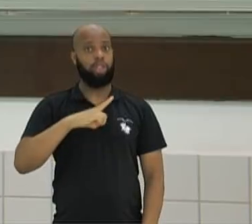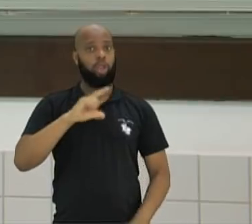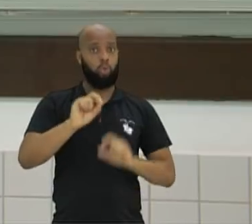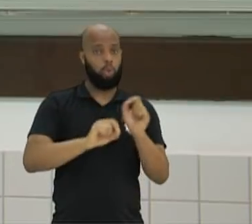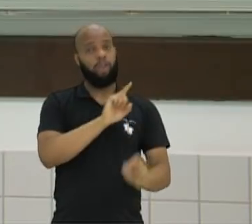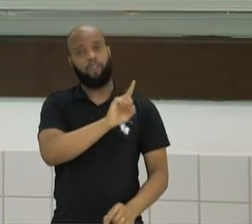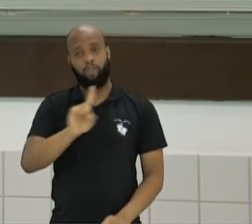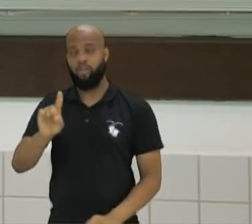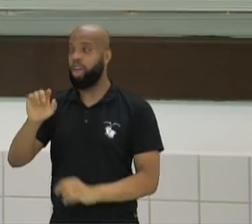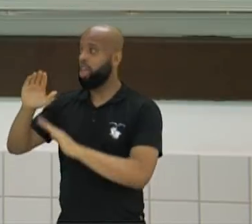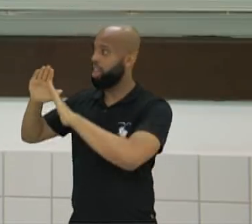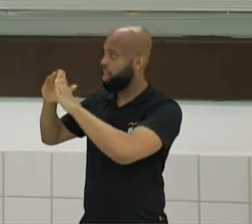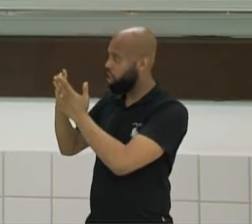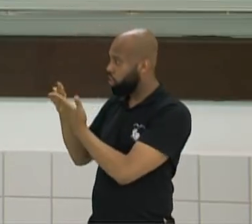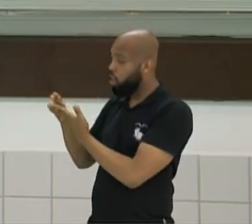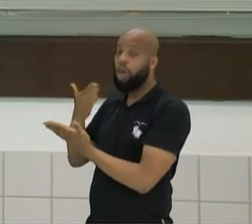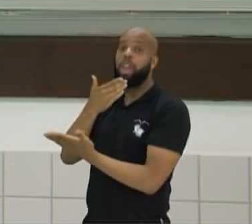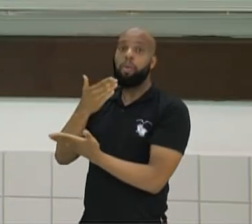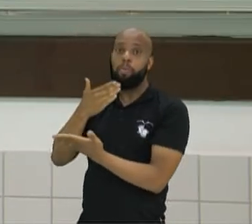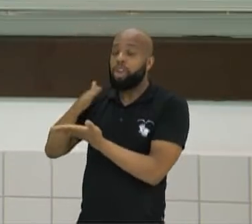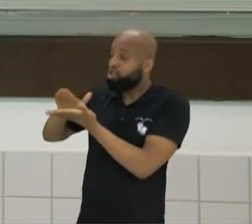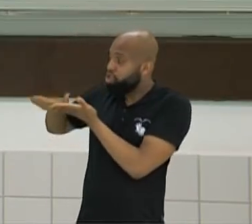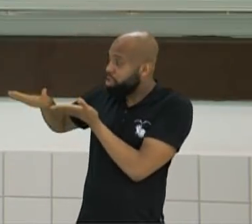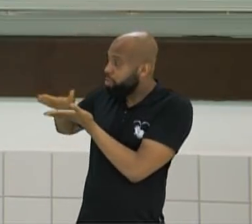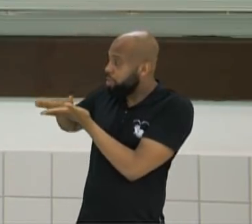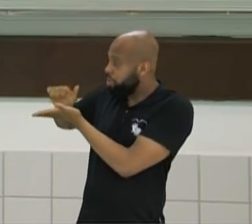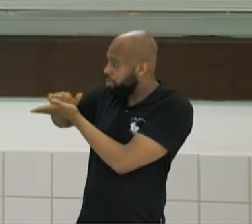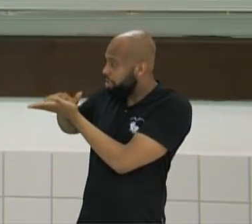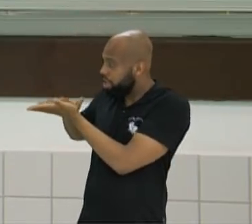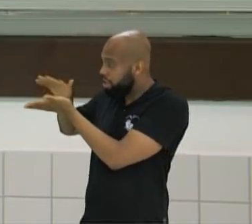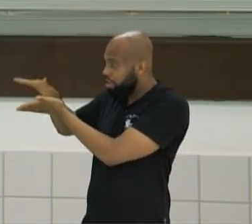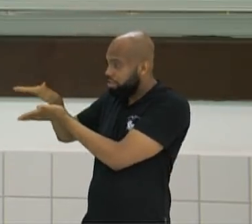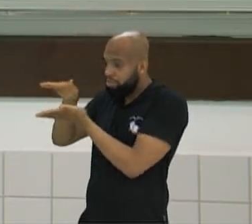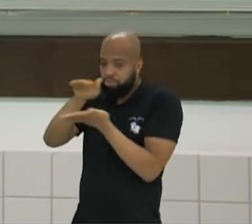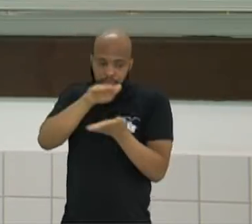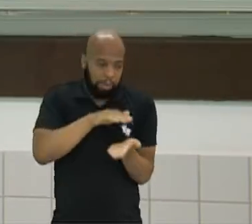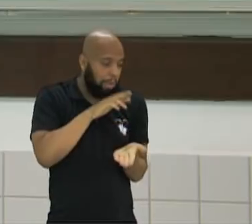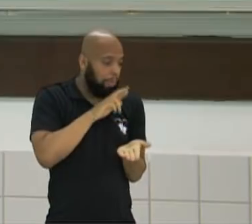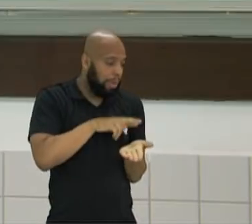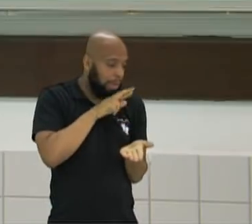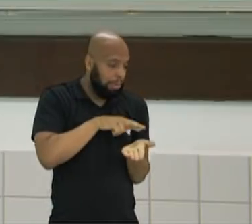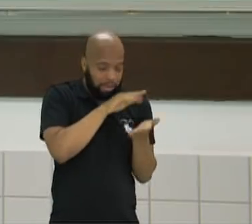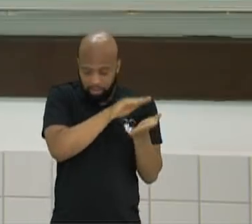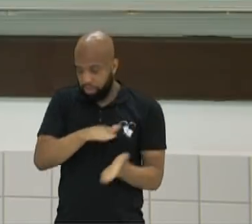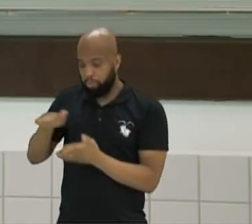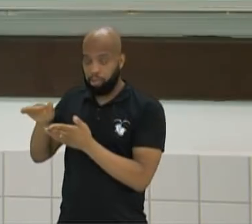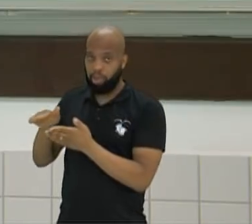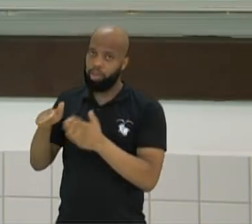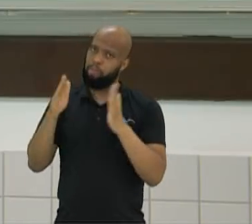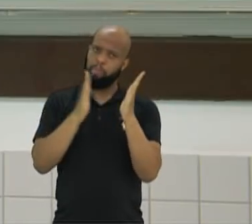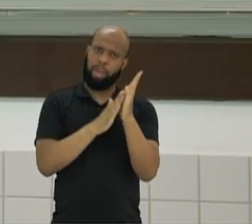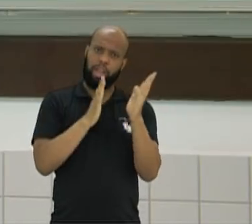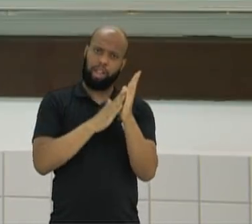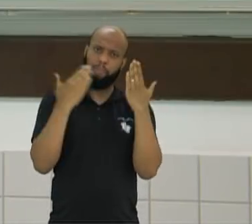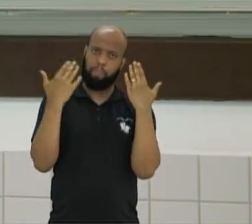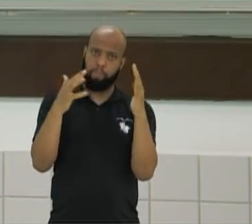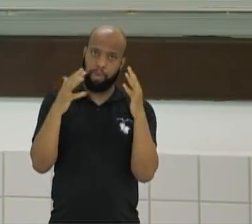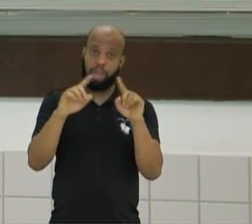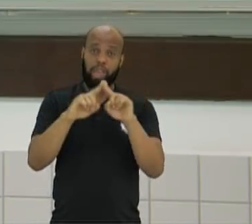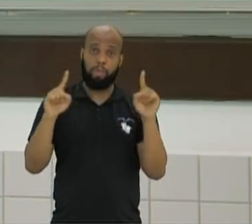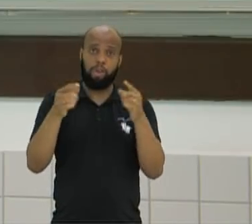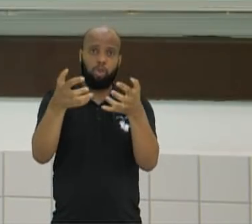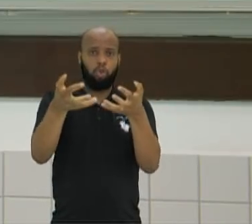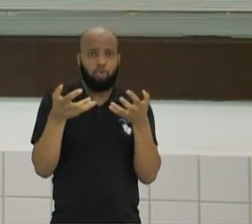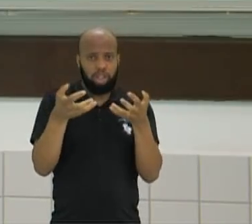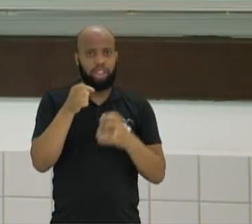impresso, né? Vai lá na escola. Poxa, não tem outra palavra, né? Que não seja parabéns, está estudando. Mas gostaria de deixar um convite. Quem